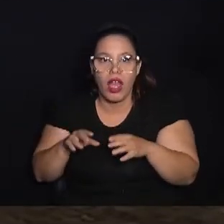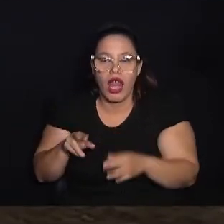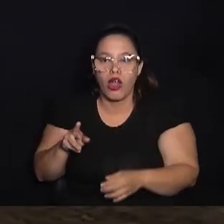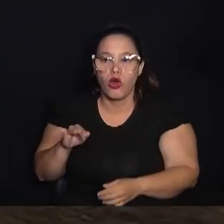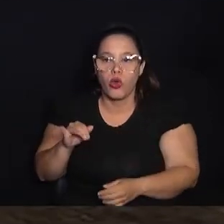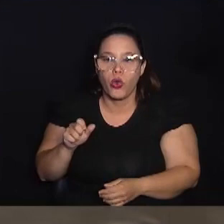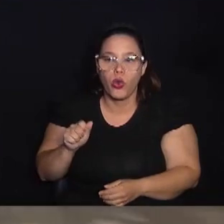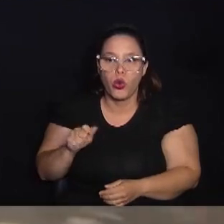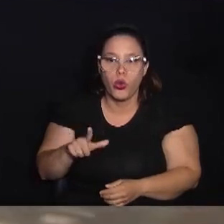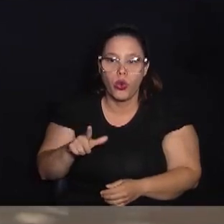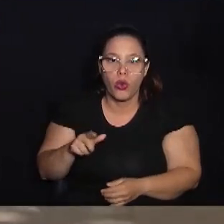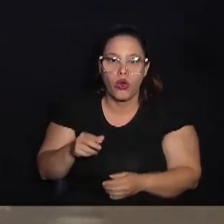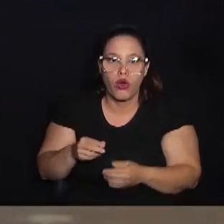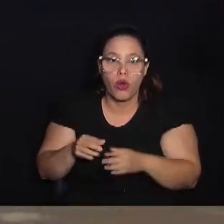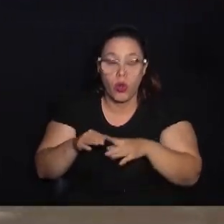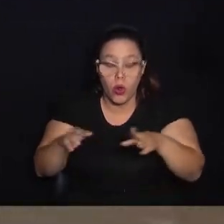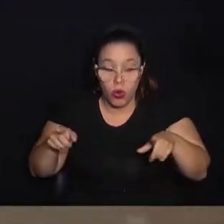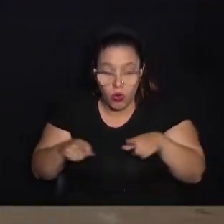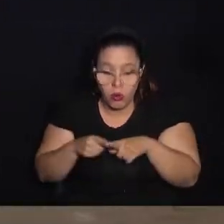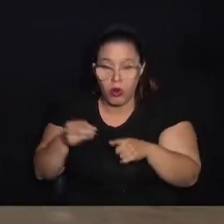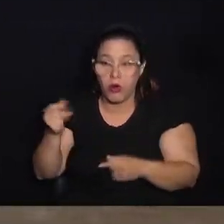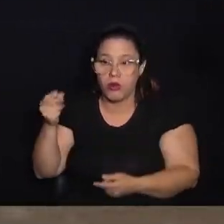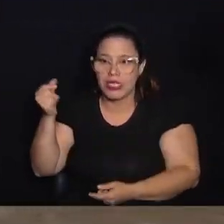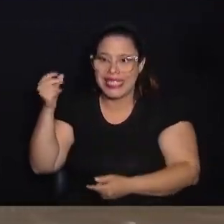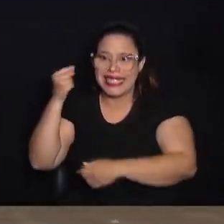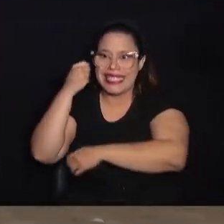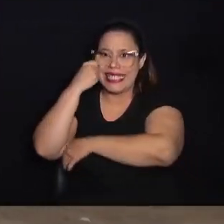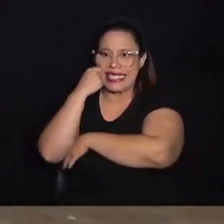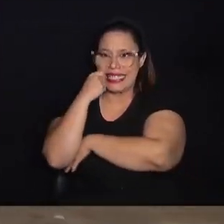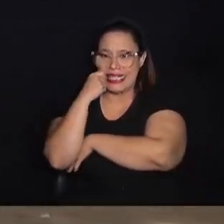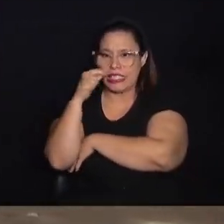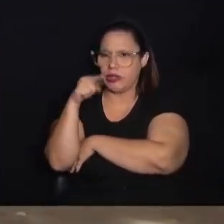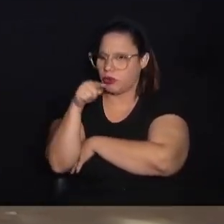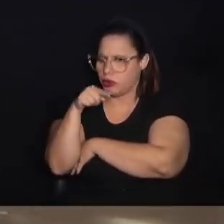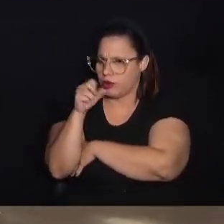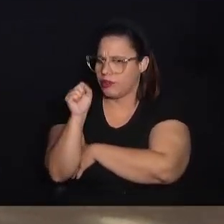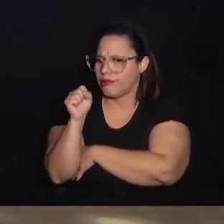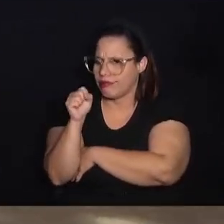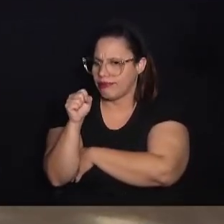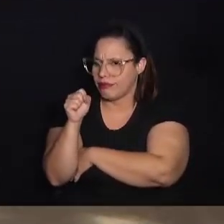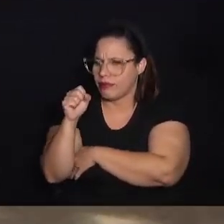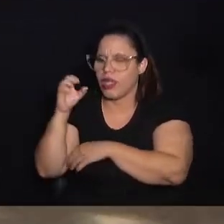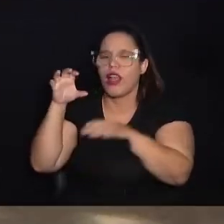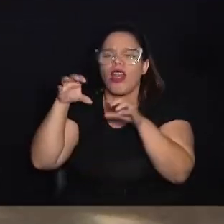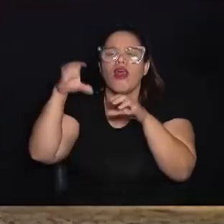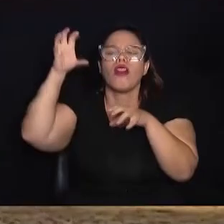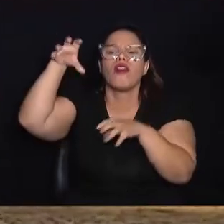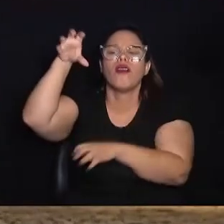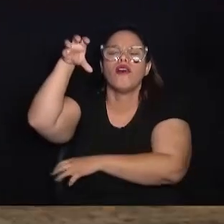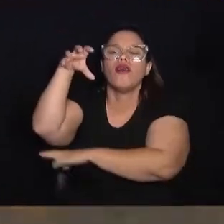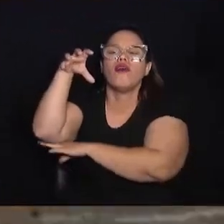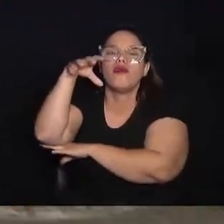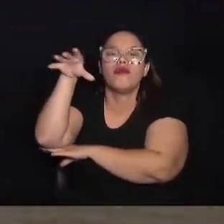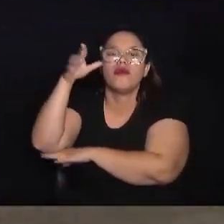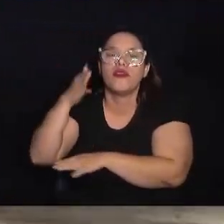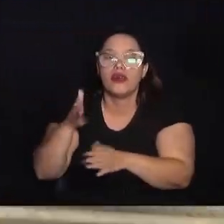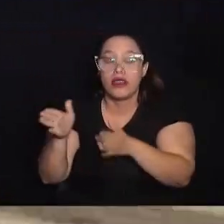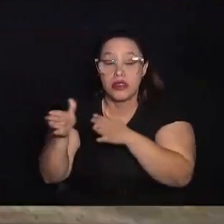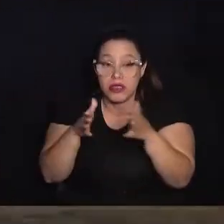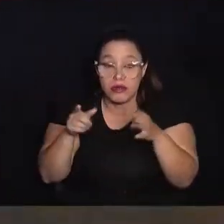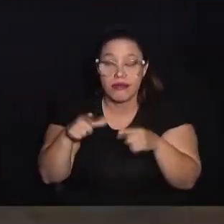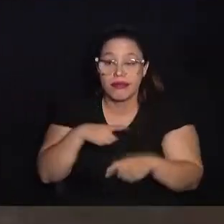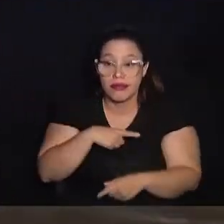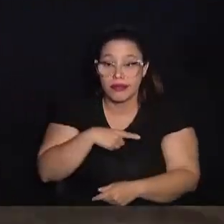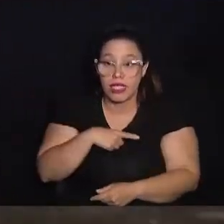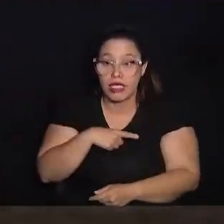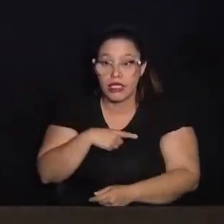com móveis antigos e aí hoje sim porque o local é iluminado então para caminhar à noite tem iluminação